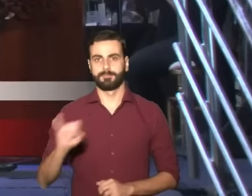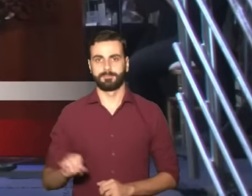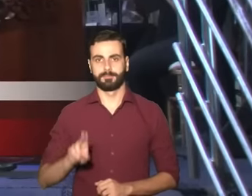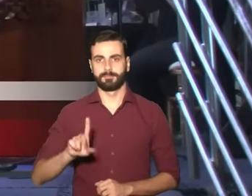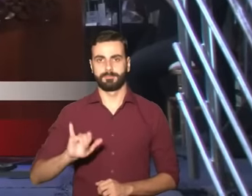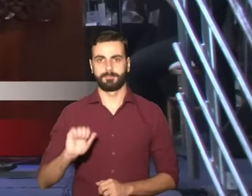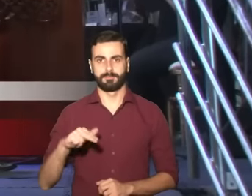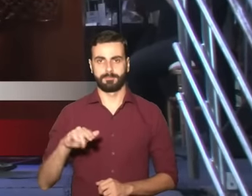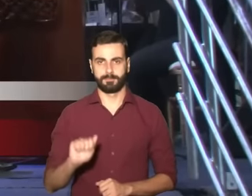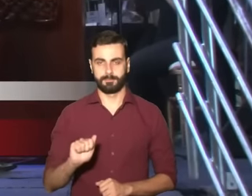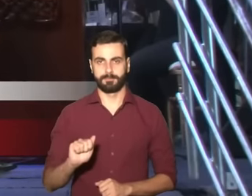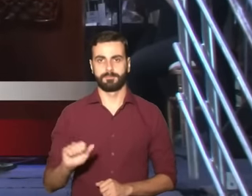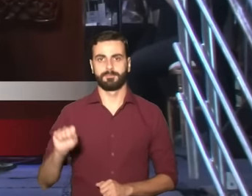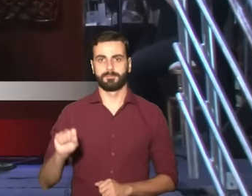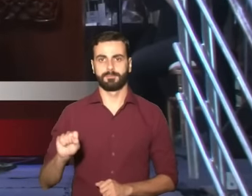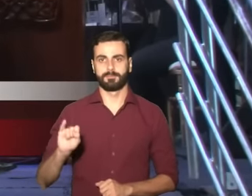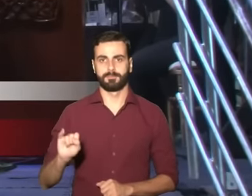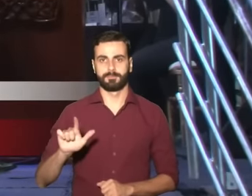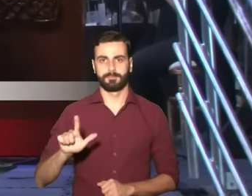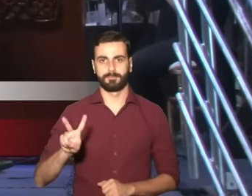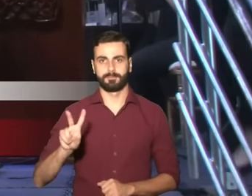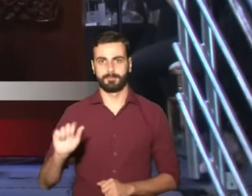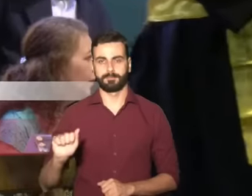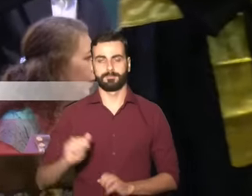Juliana Moreira da Silva.